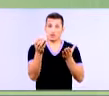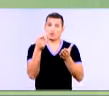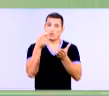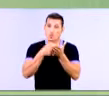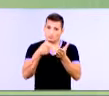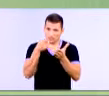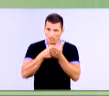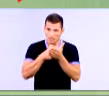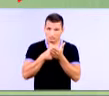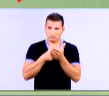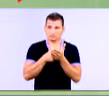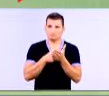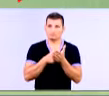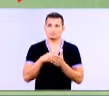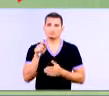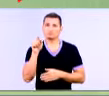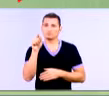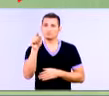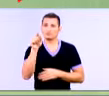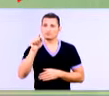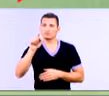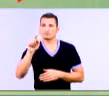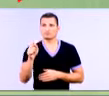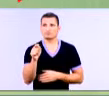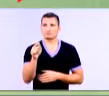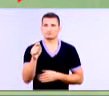comando, gente, colocar um ponto e vírgula.